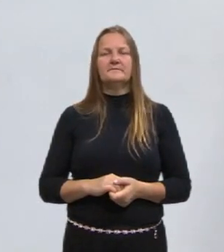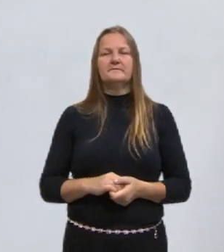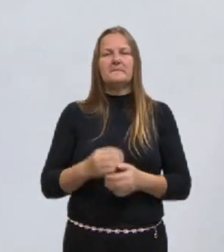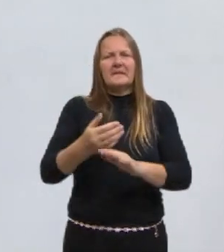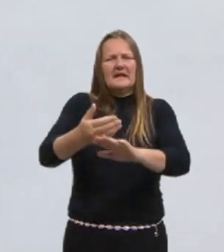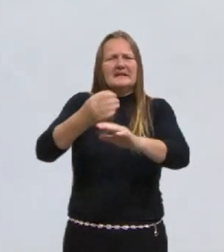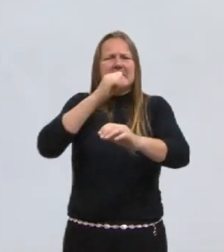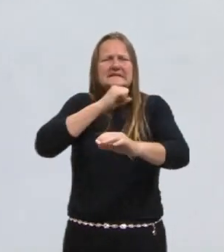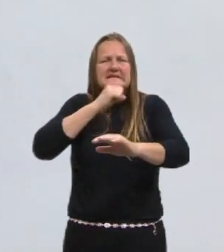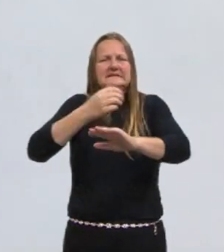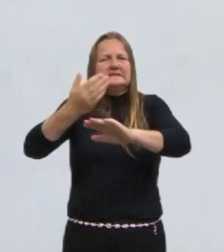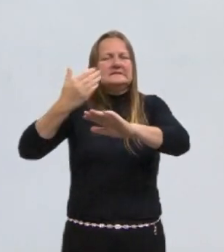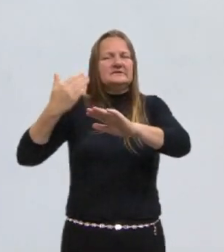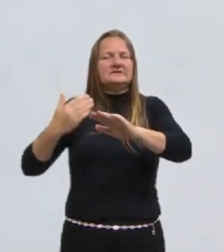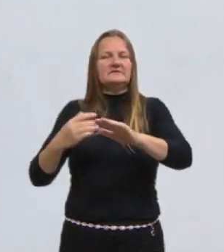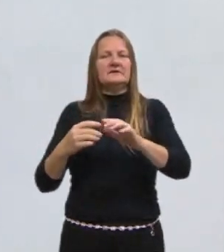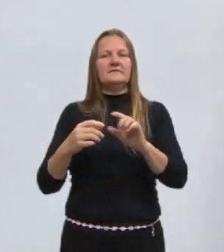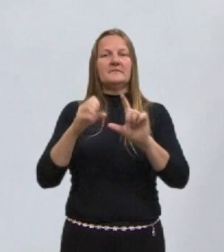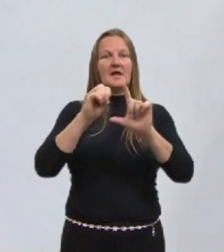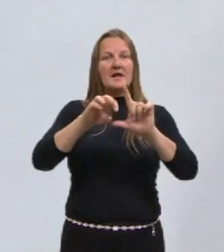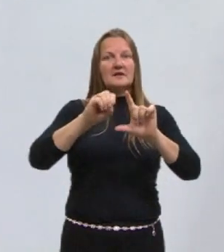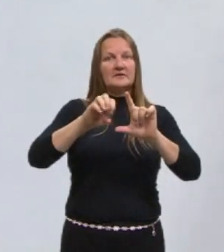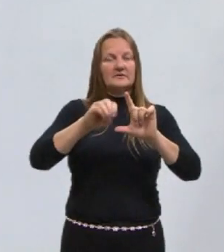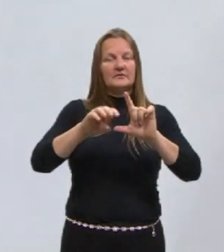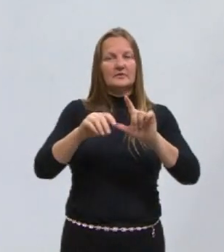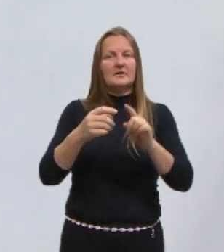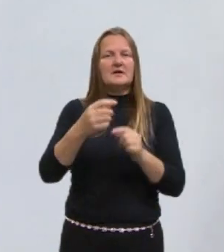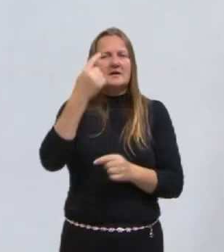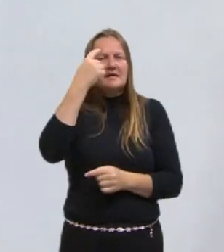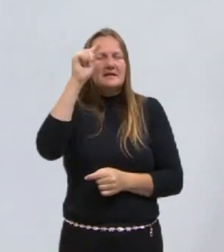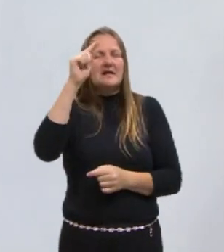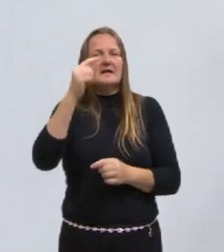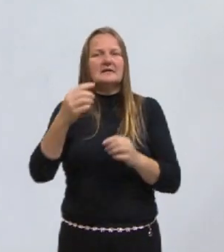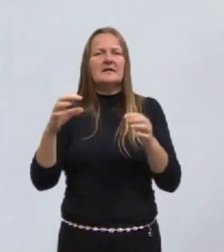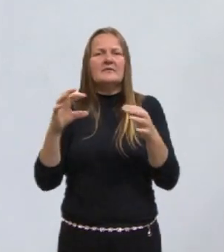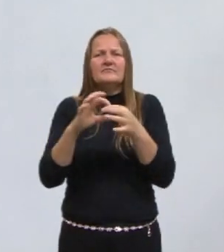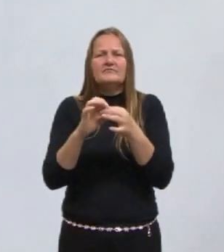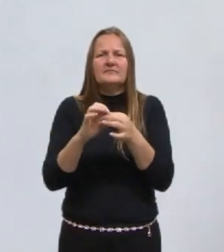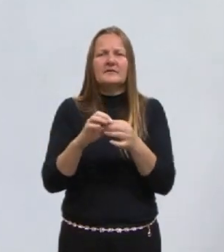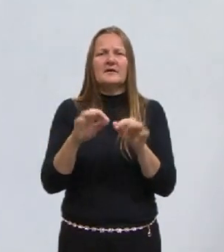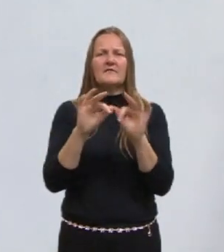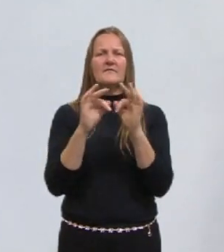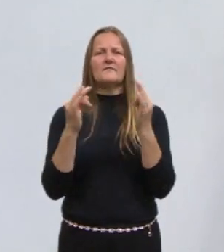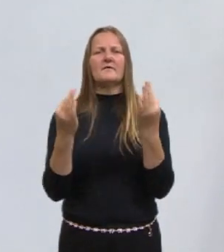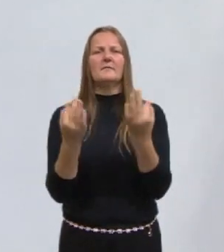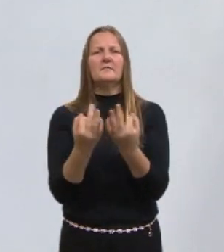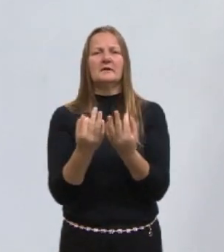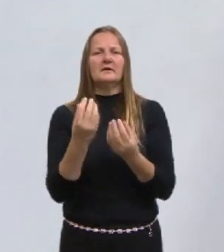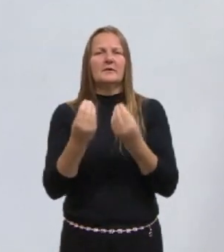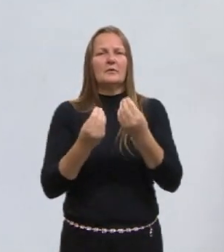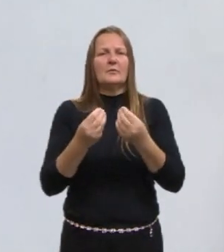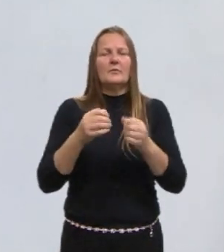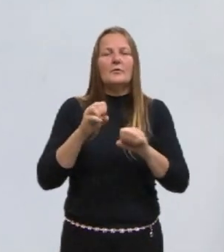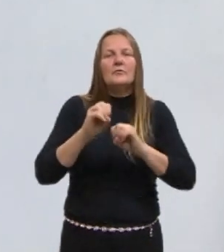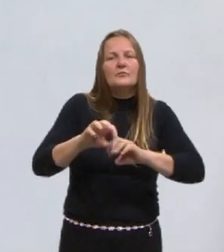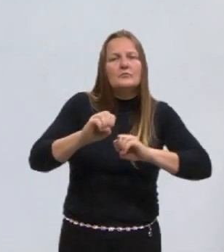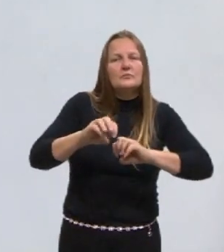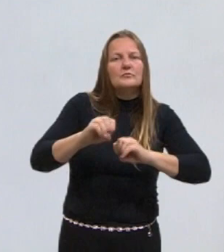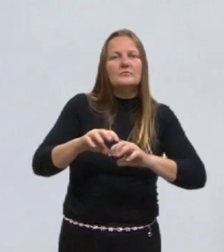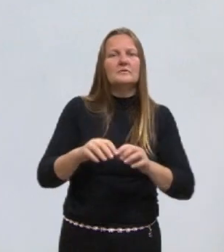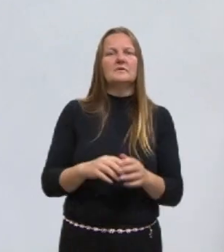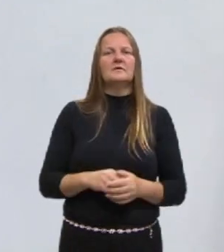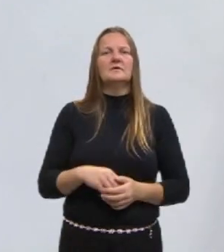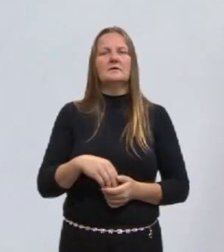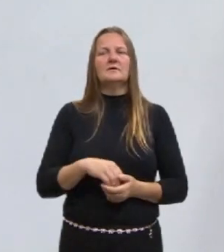anteriores, né, à licenciatura. Então, elas já tinham ideias relacionadas aos pais, né, como que acontecia esse ensino, né, até o